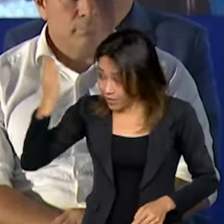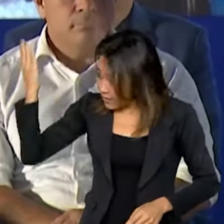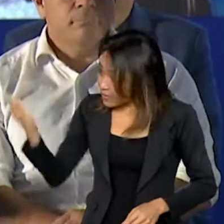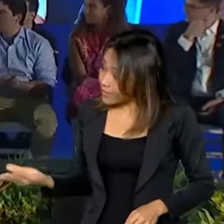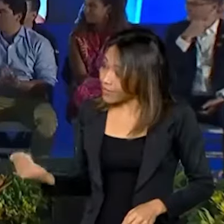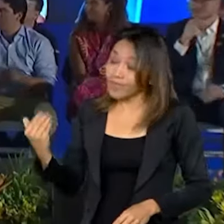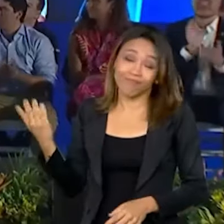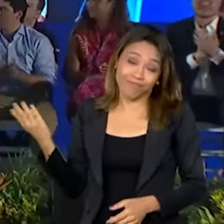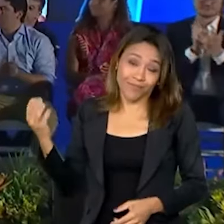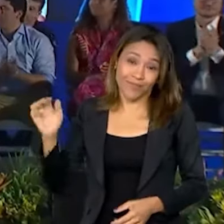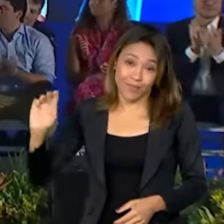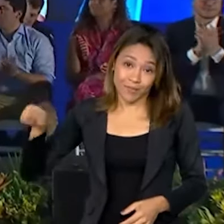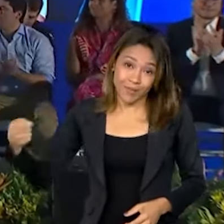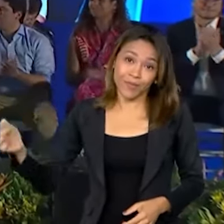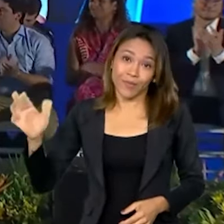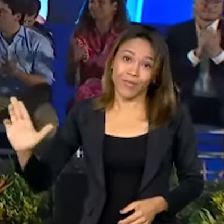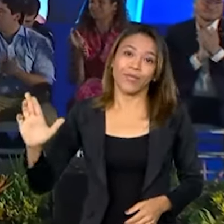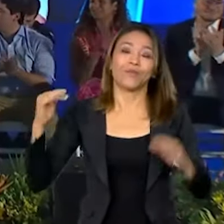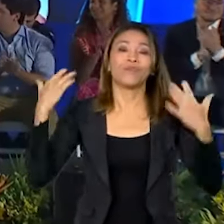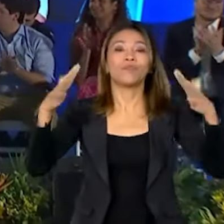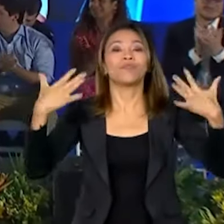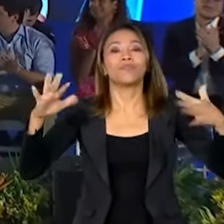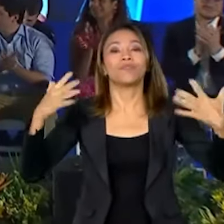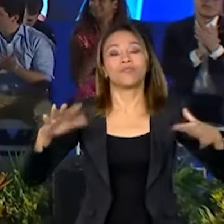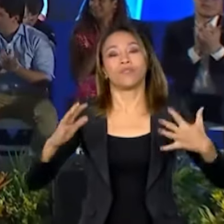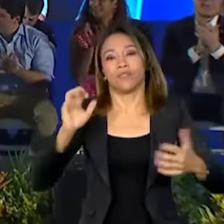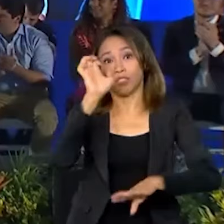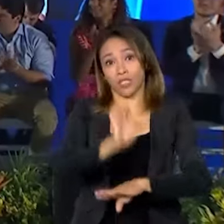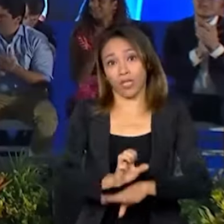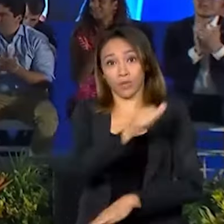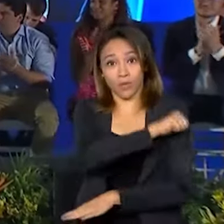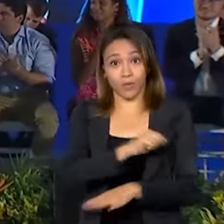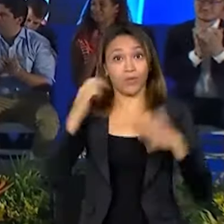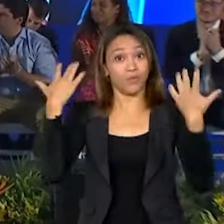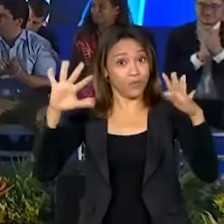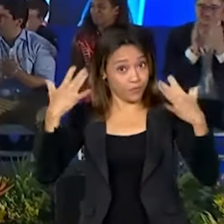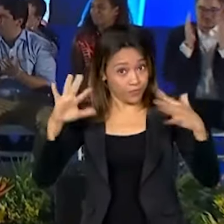Rio de Janeiro, viva o Brasil, viva as Olimpíadas, viva o legado